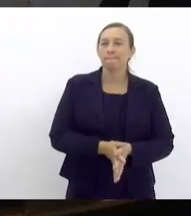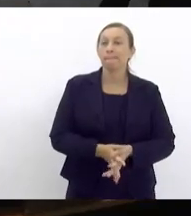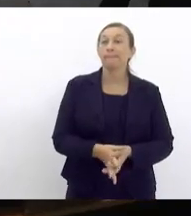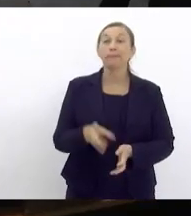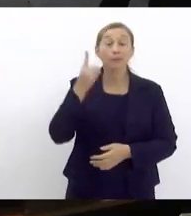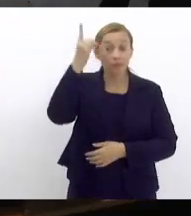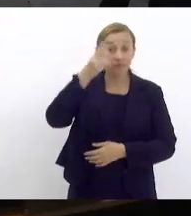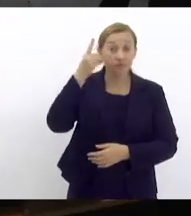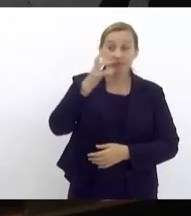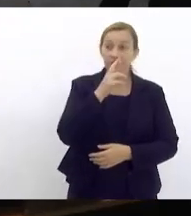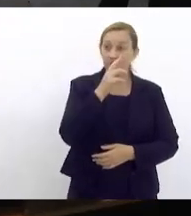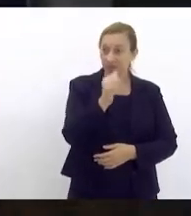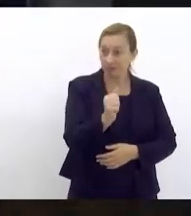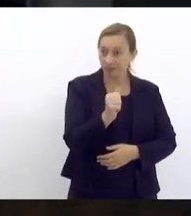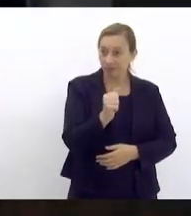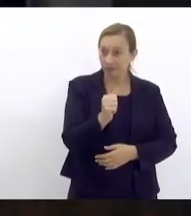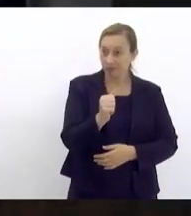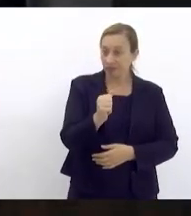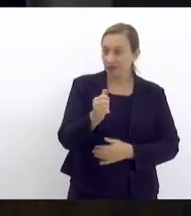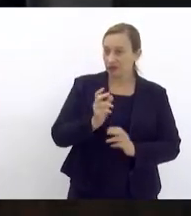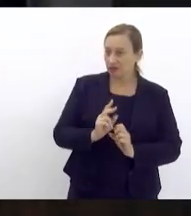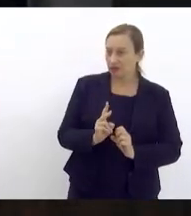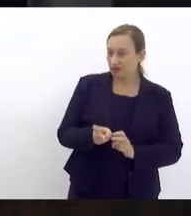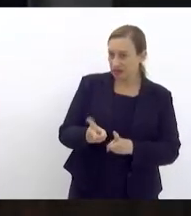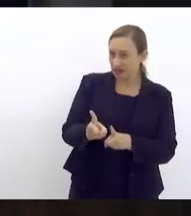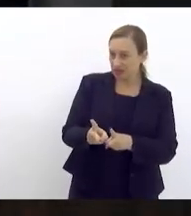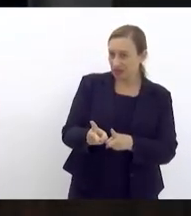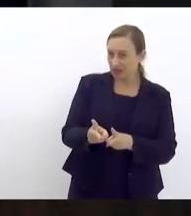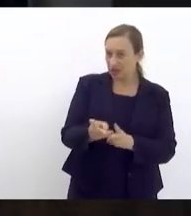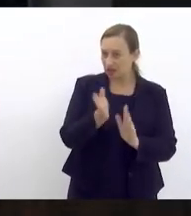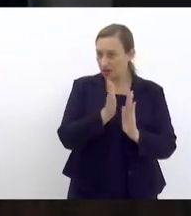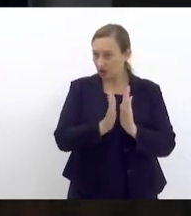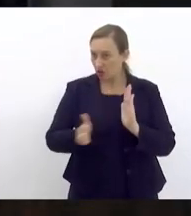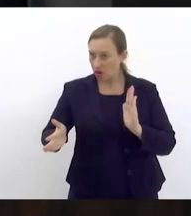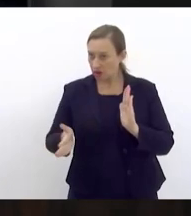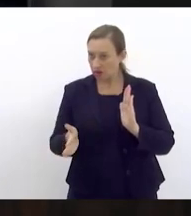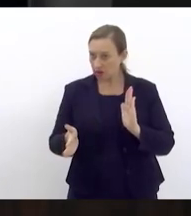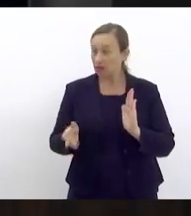Rodrigo Amorim vai vai seguir a questão de ordem